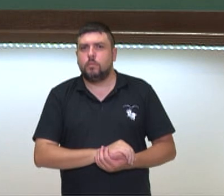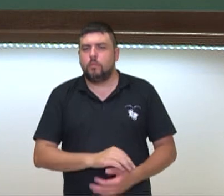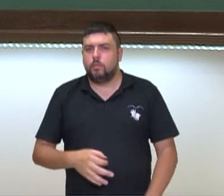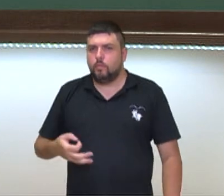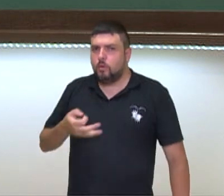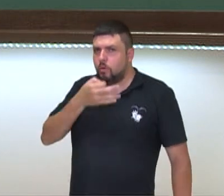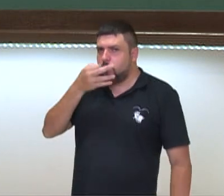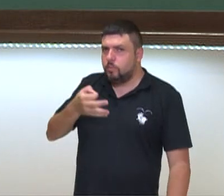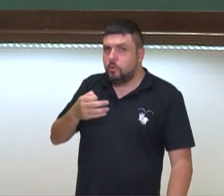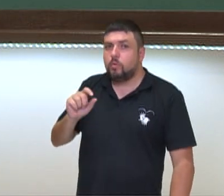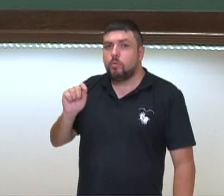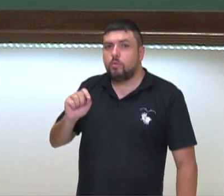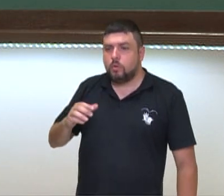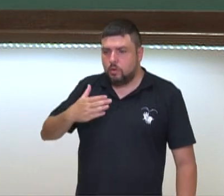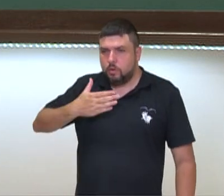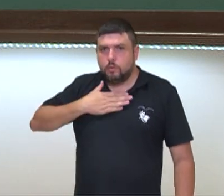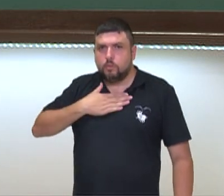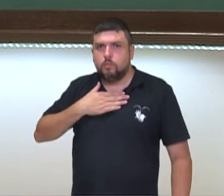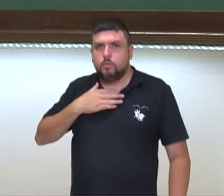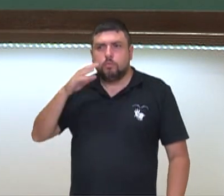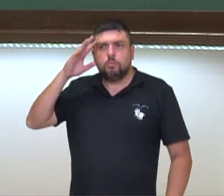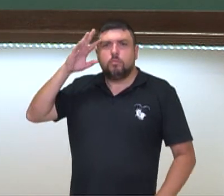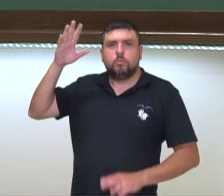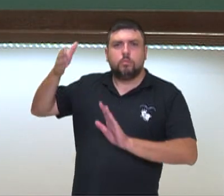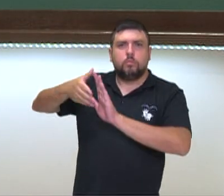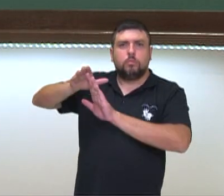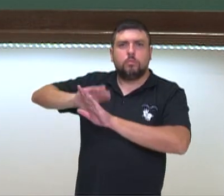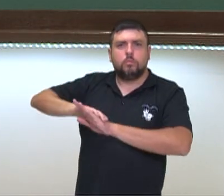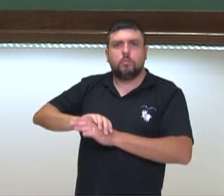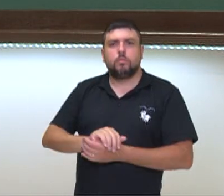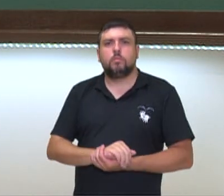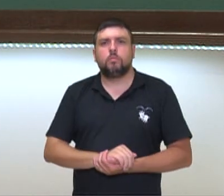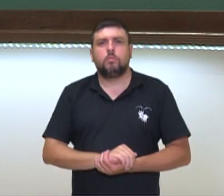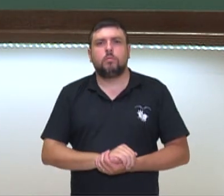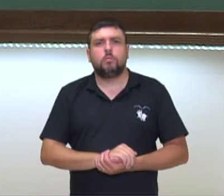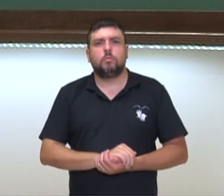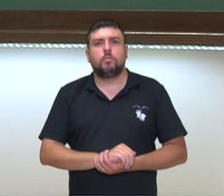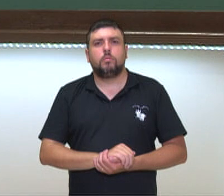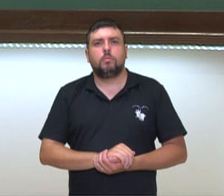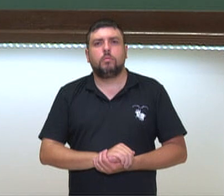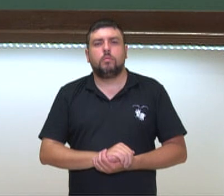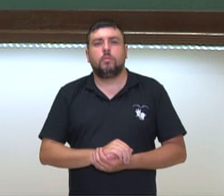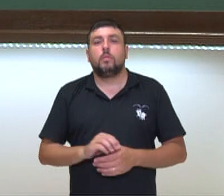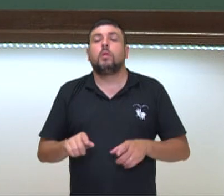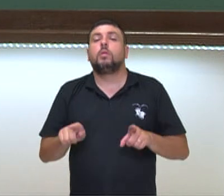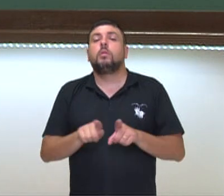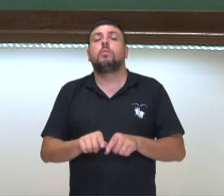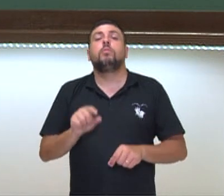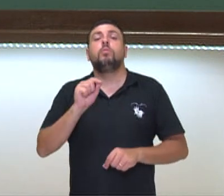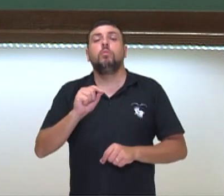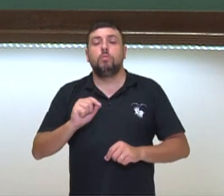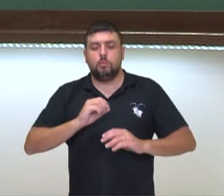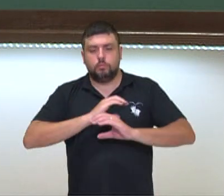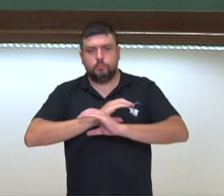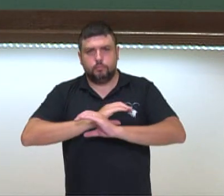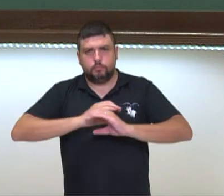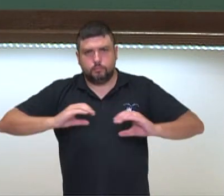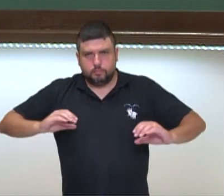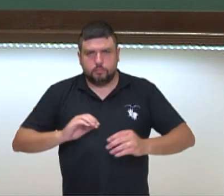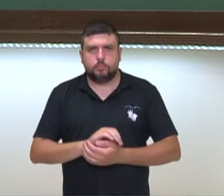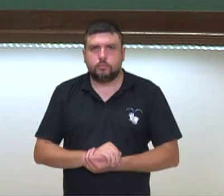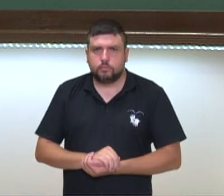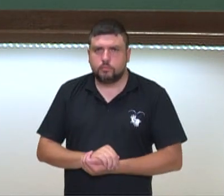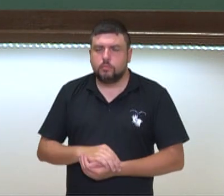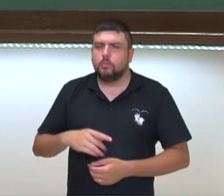Opinião é minha, é subjetiva. Eu tenho que ter também credibilidade, então eu tenho que procurar